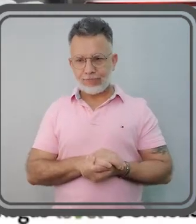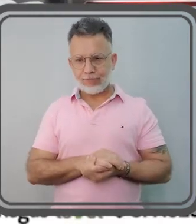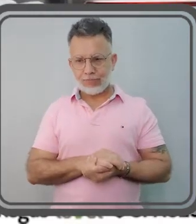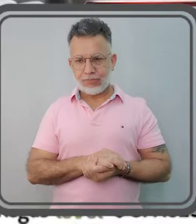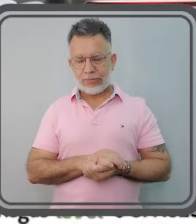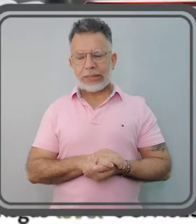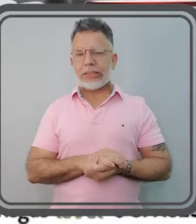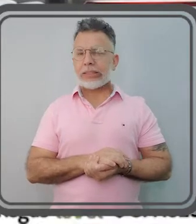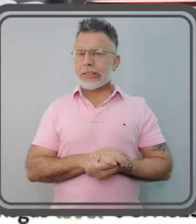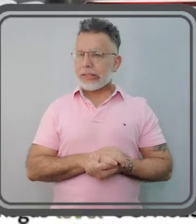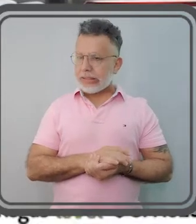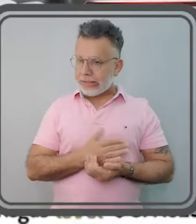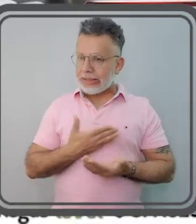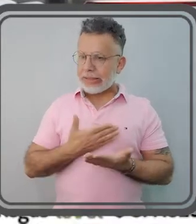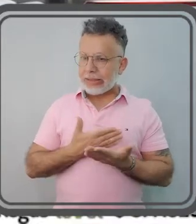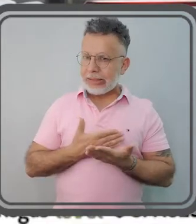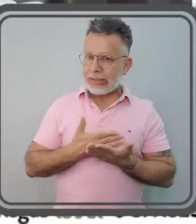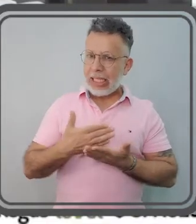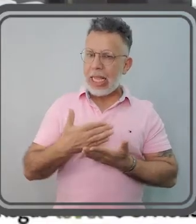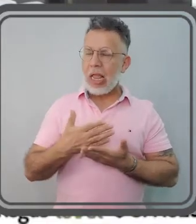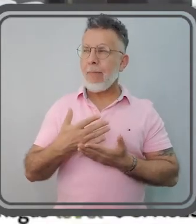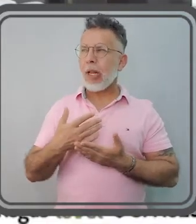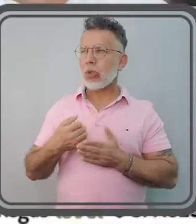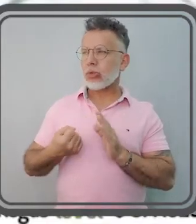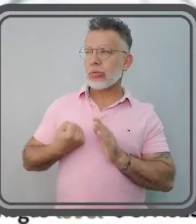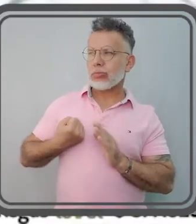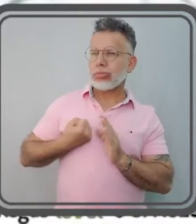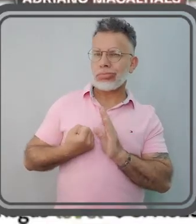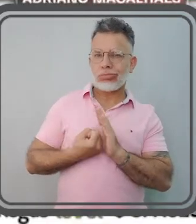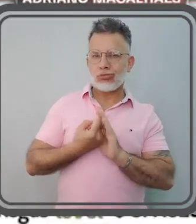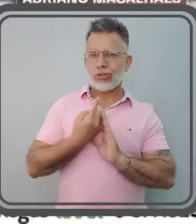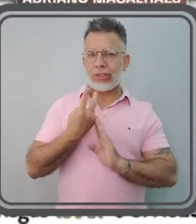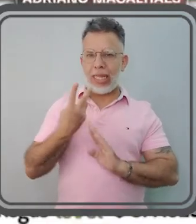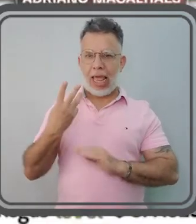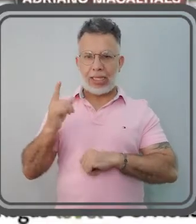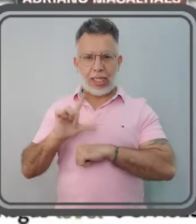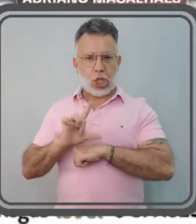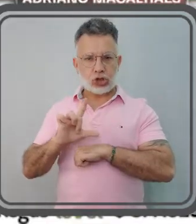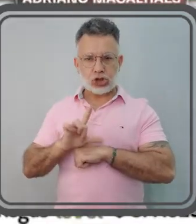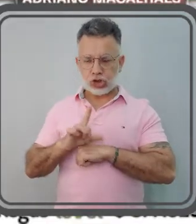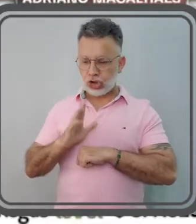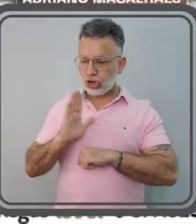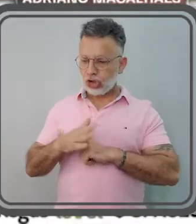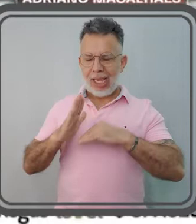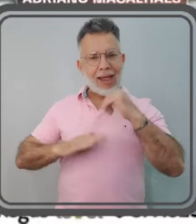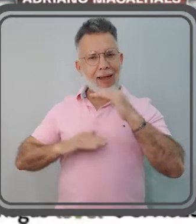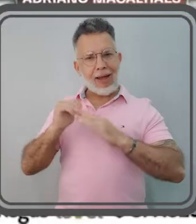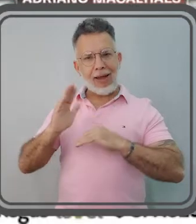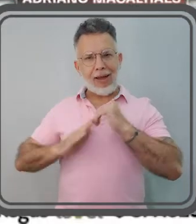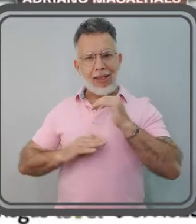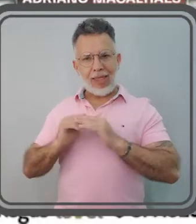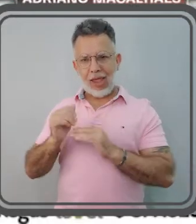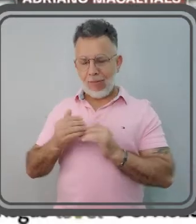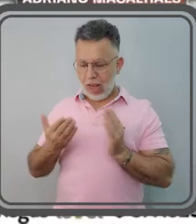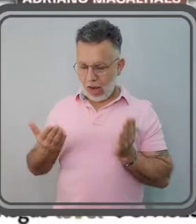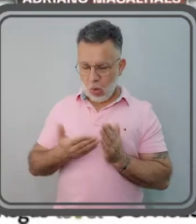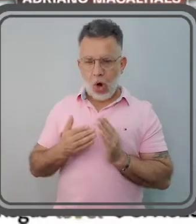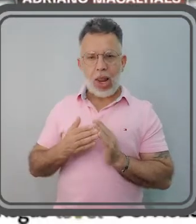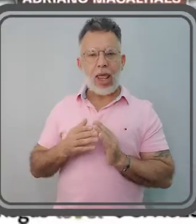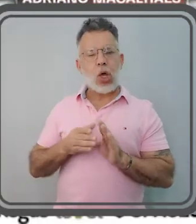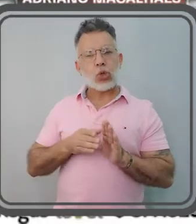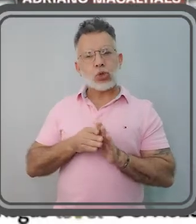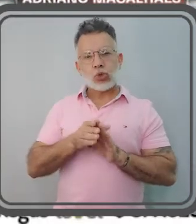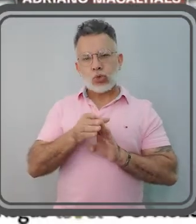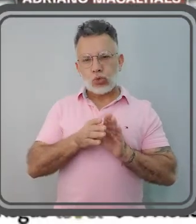até então, a gente acaba de criar um conselho de franqueados, né, onde, através desse conselho, nós